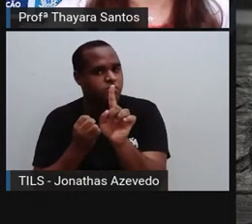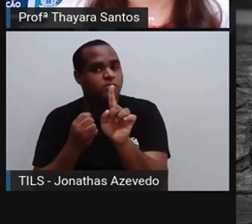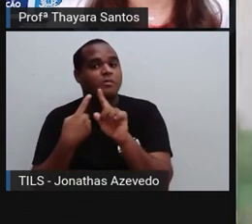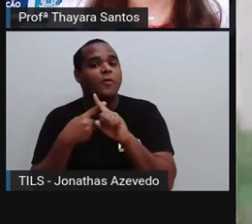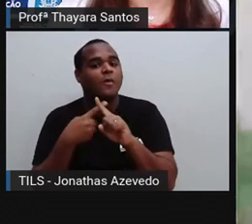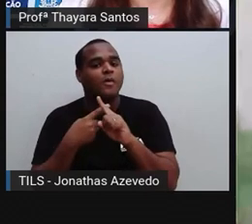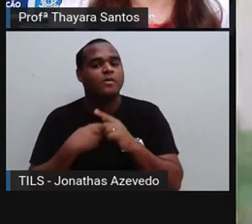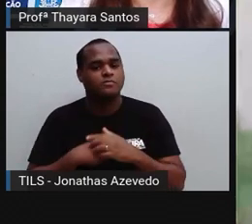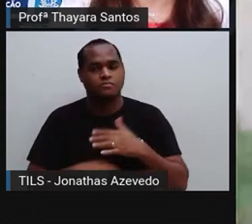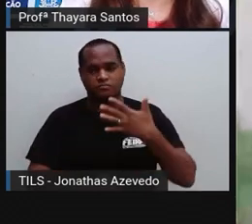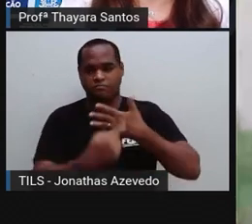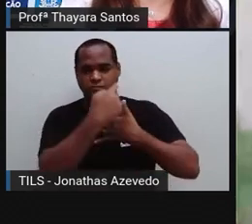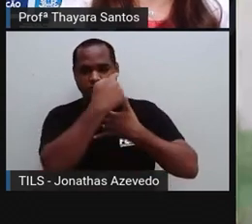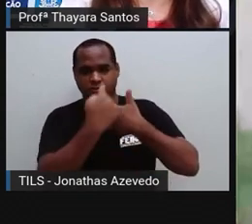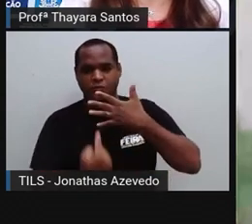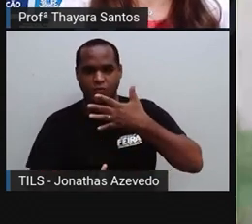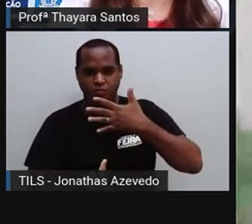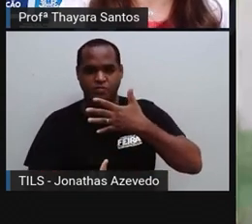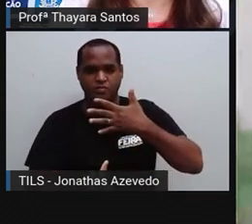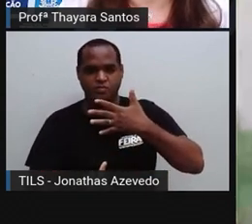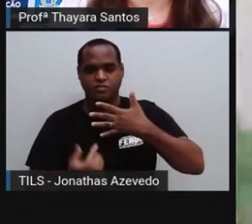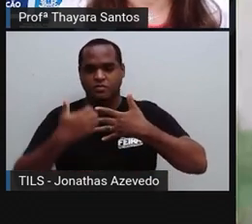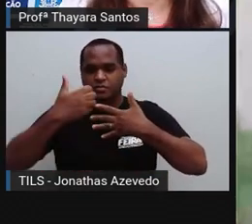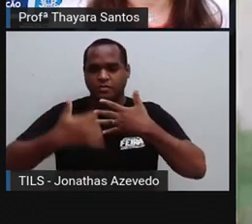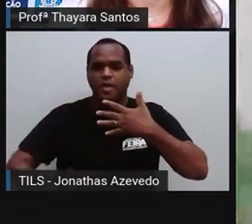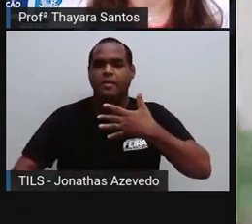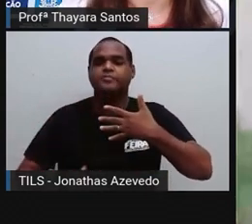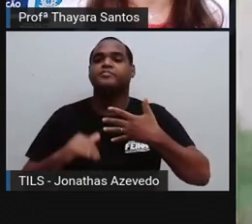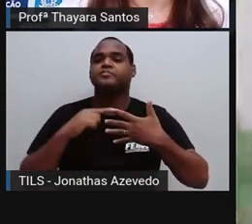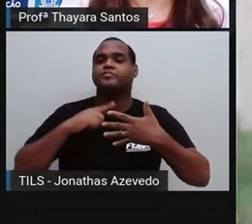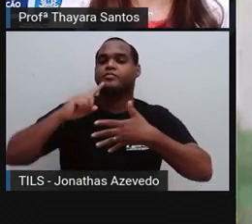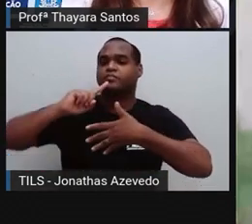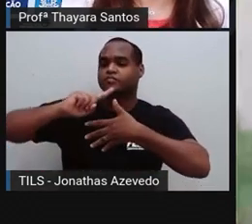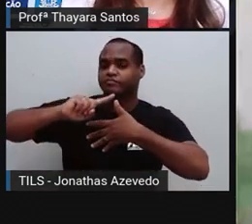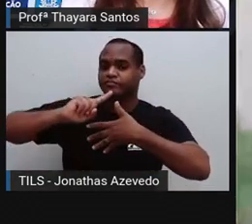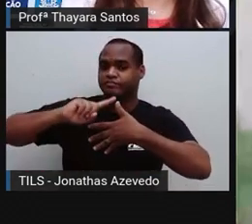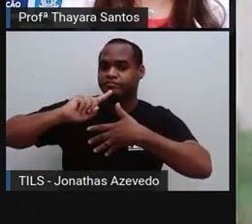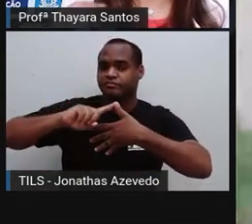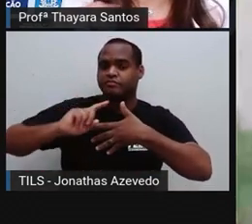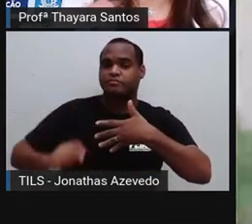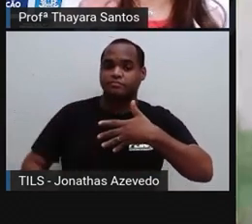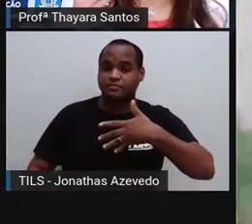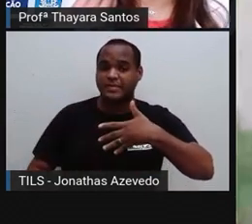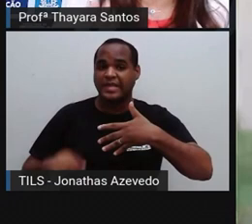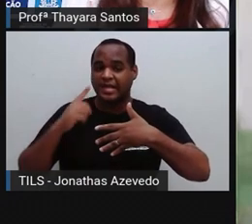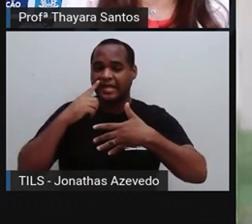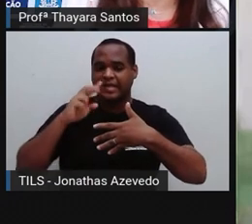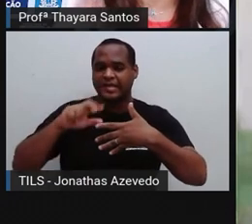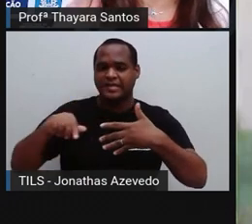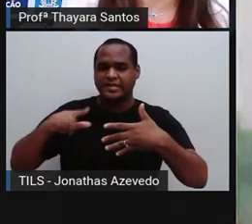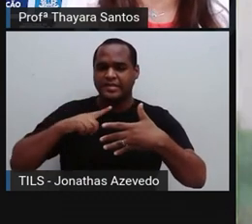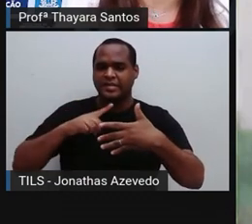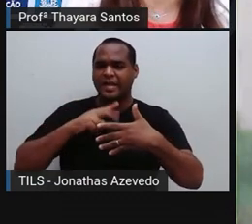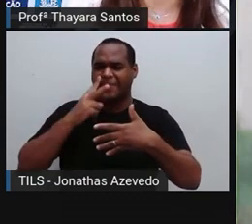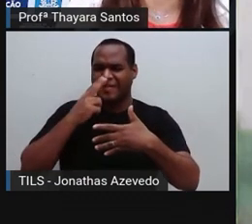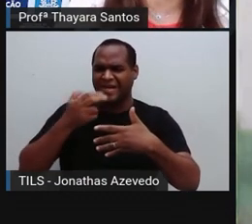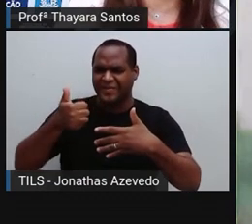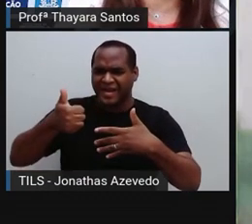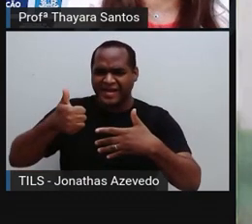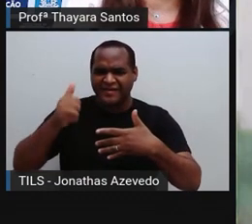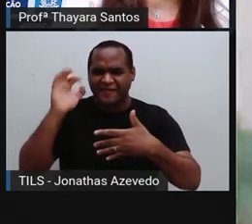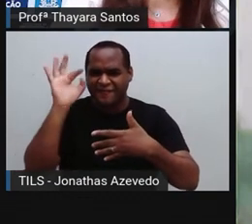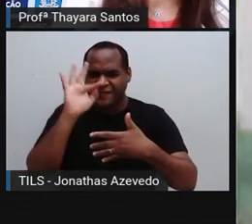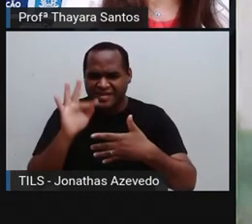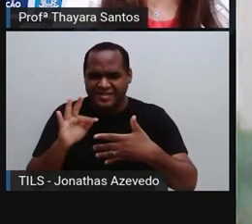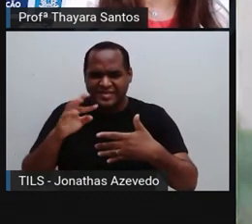Eu trouxe esses cinco motivos aqui para vocês, né? O primeiro deles é que a droga, ela promove uma falsa sensação de